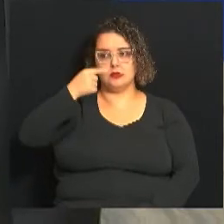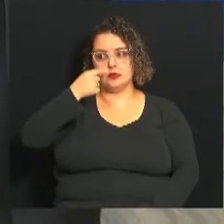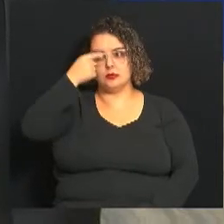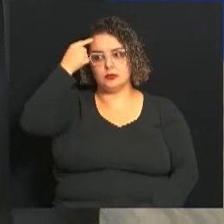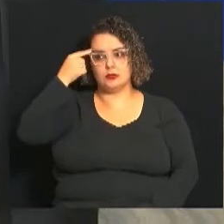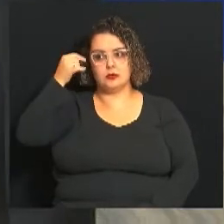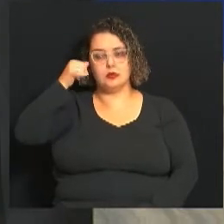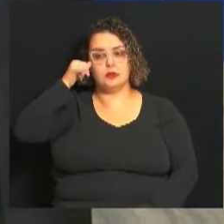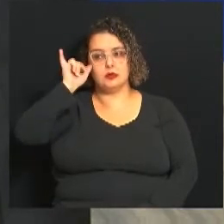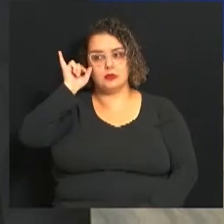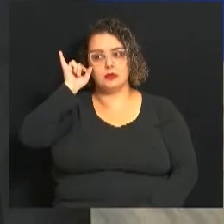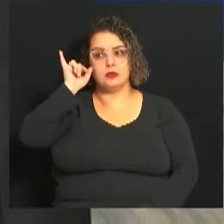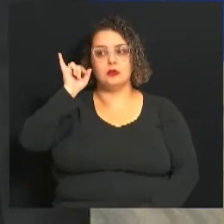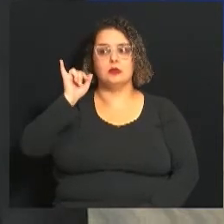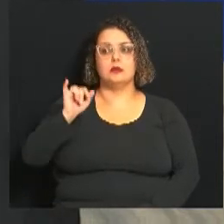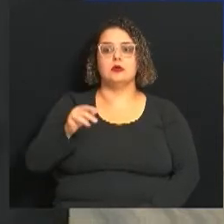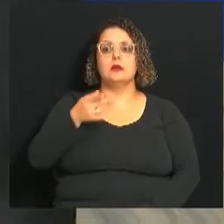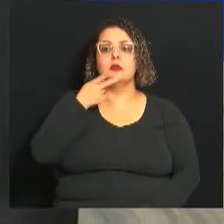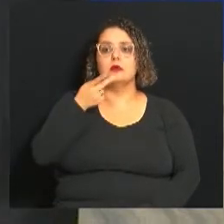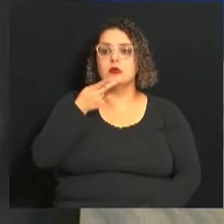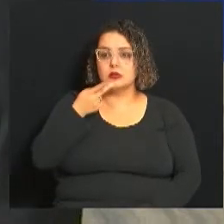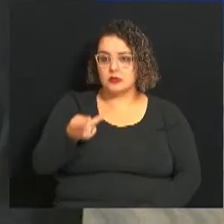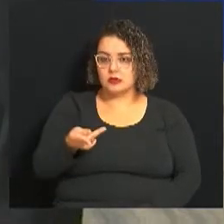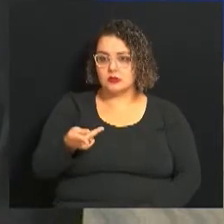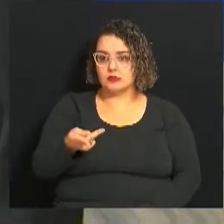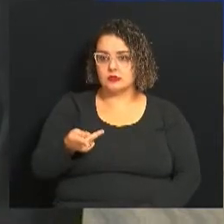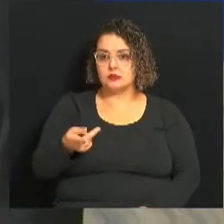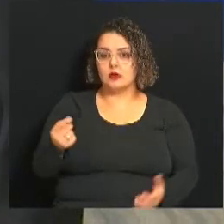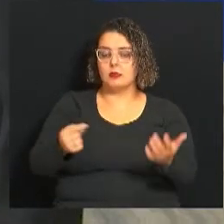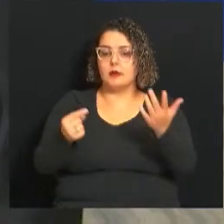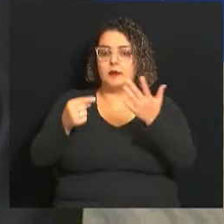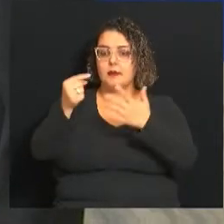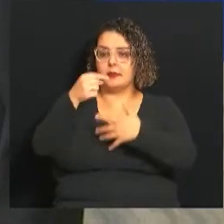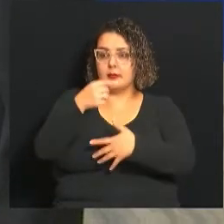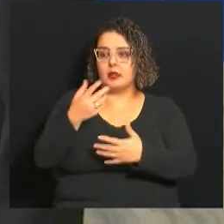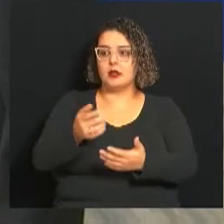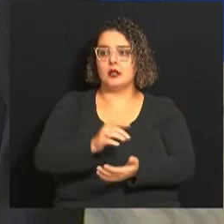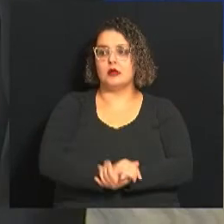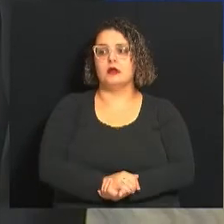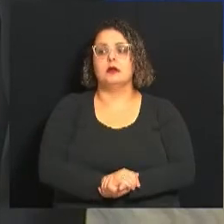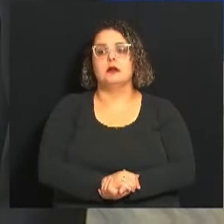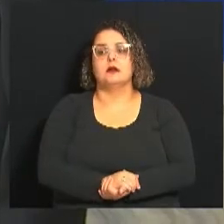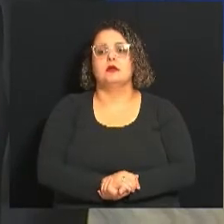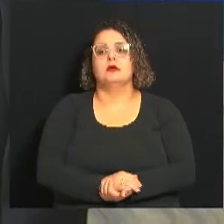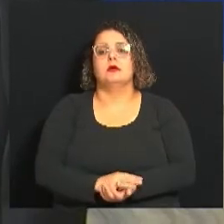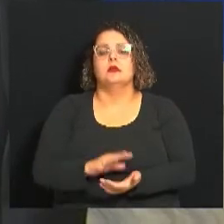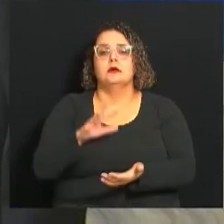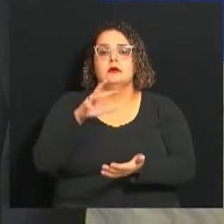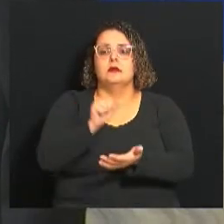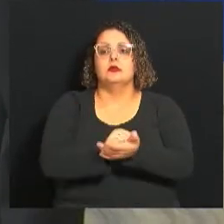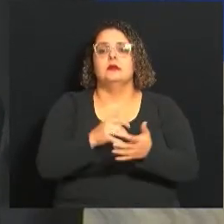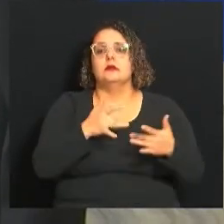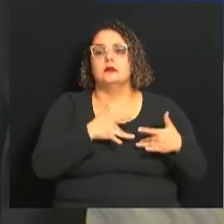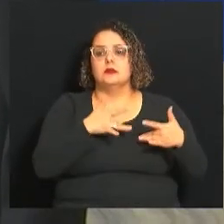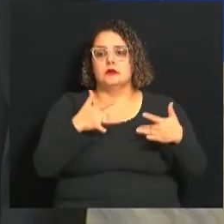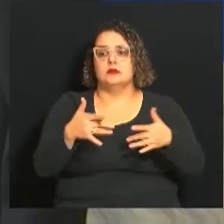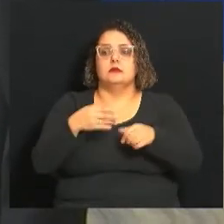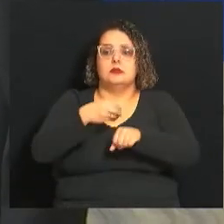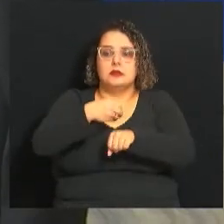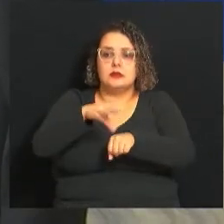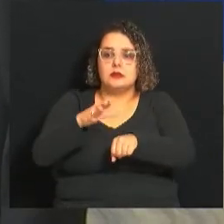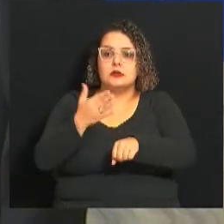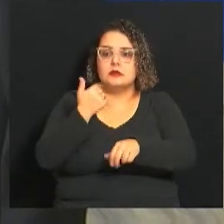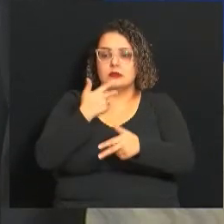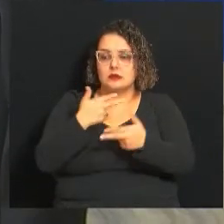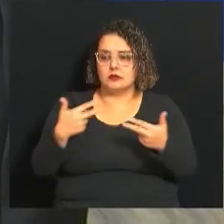Búfalo, falando sobre alguns dispositivos do cadastro voluntários para a distribuição de alimentos à população